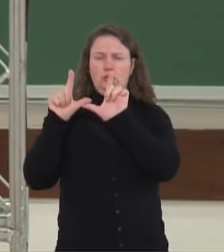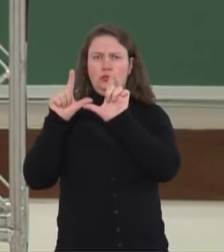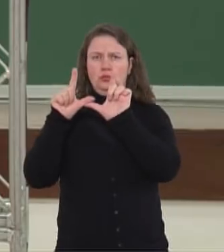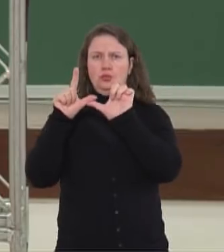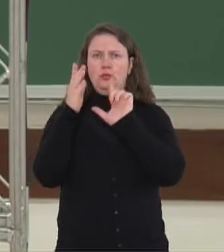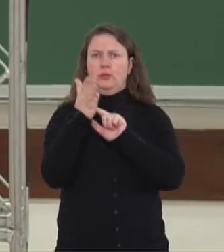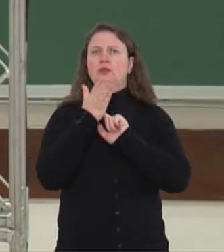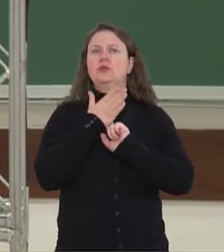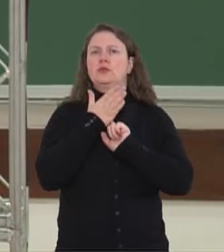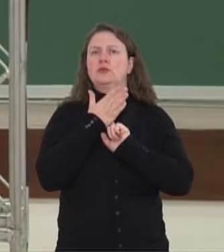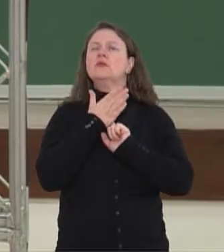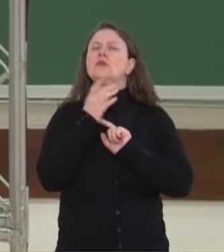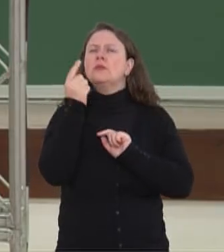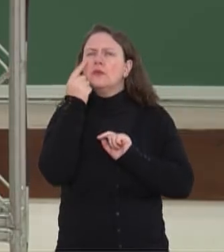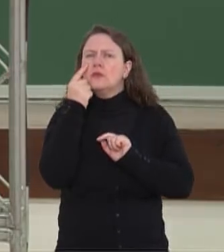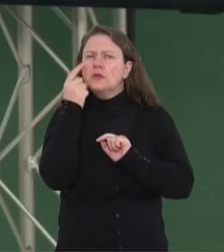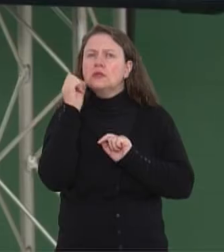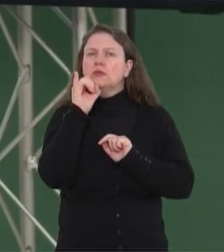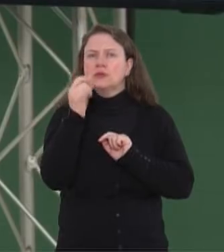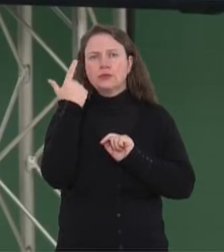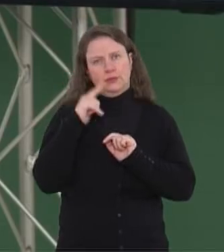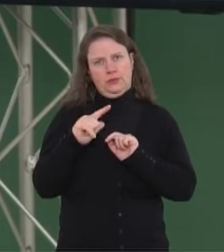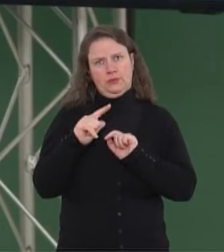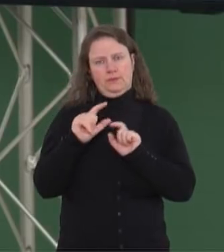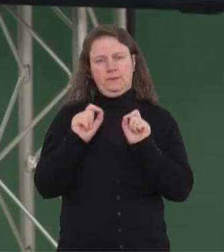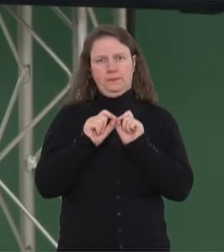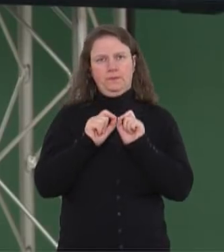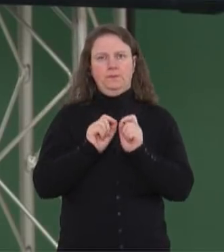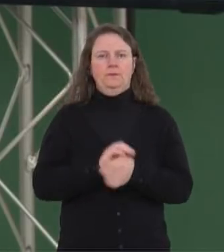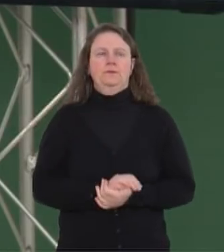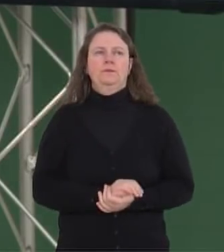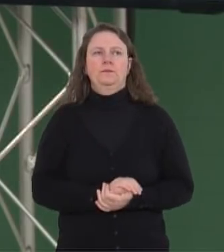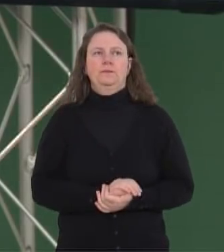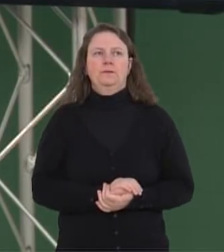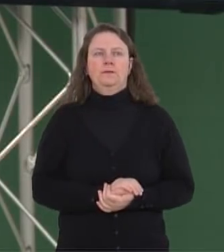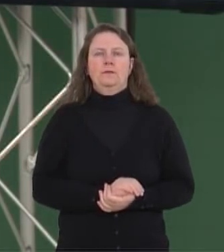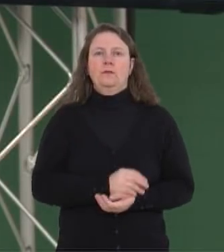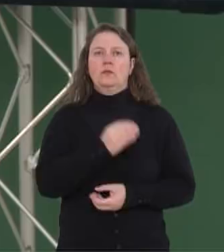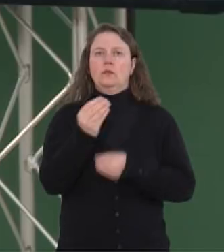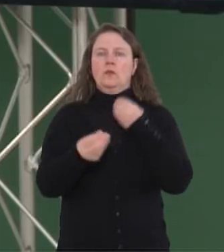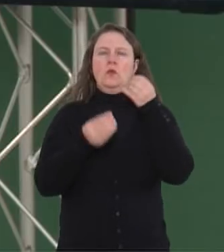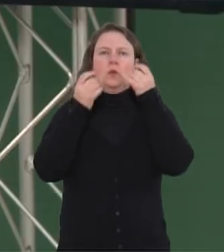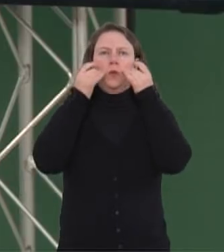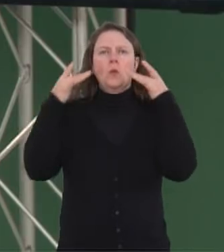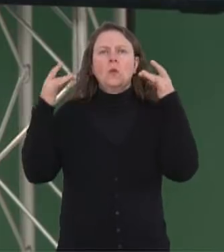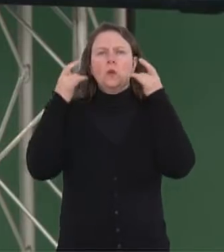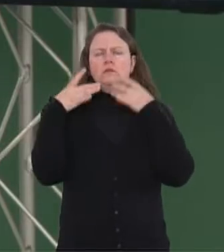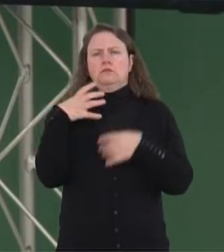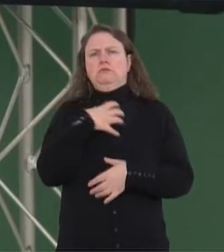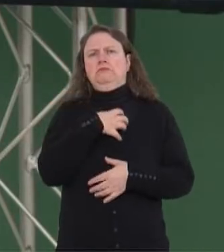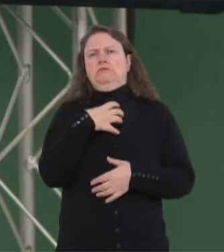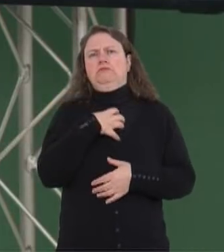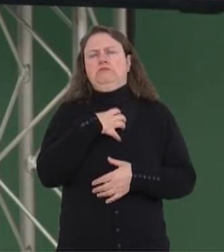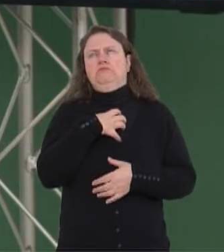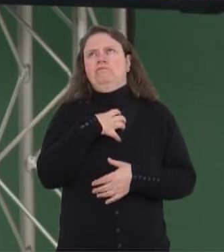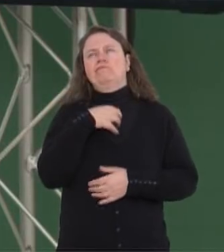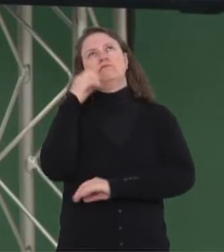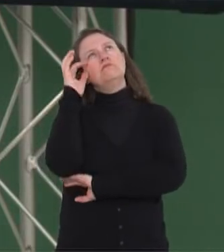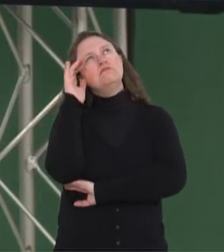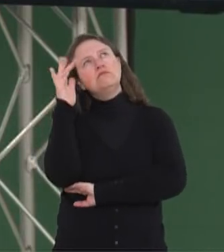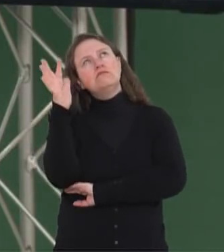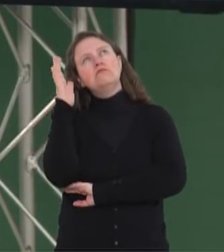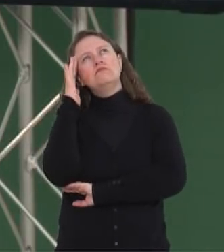Vamos ver se vocês conseguiram? Vamos conferir. Como o Garfield estava se sentindo?